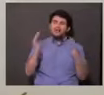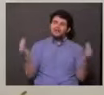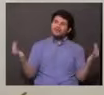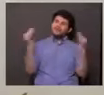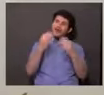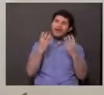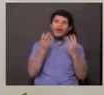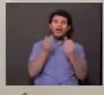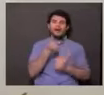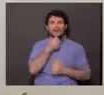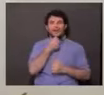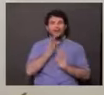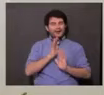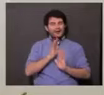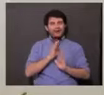medo.